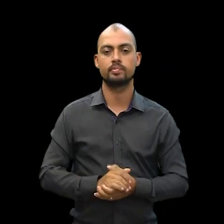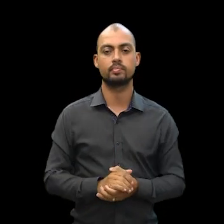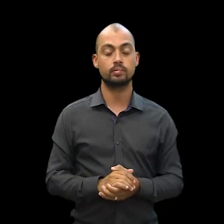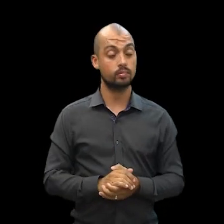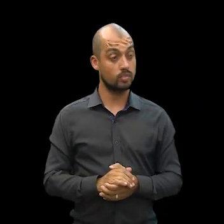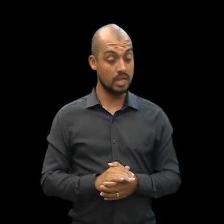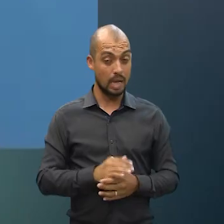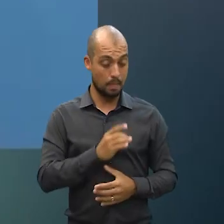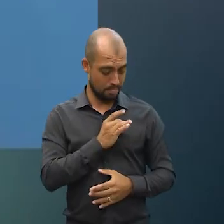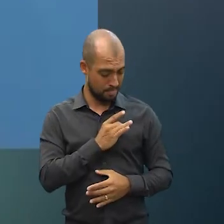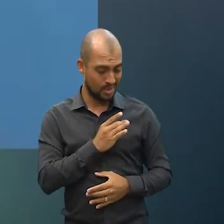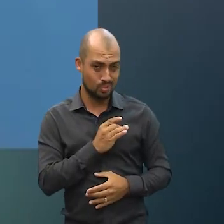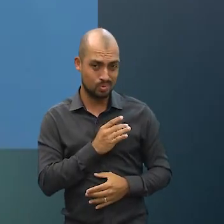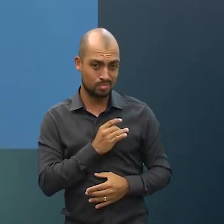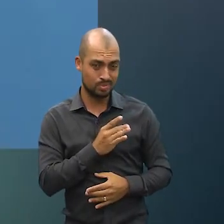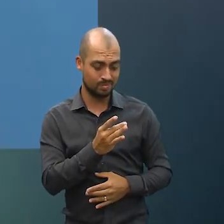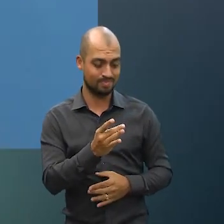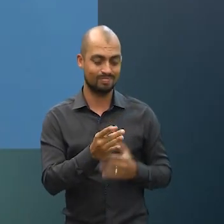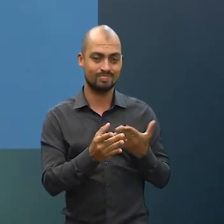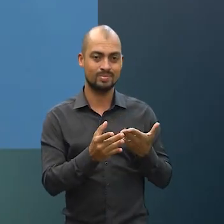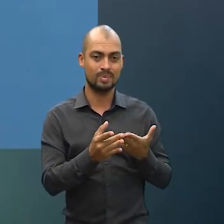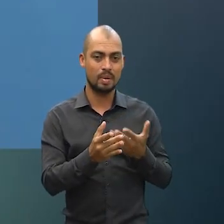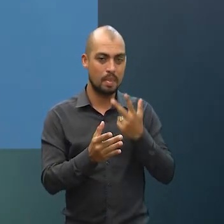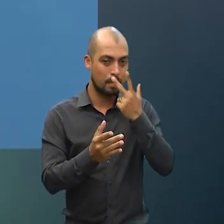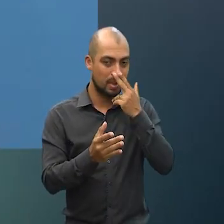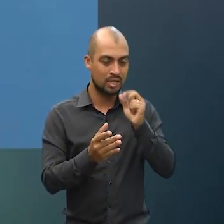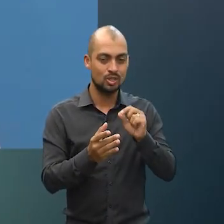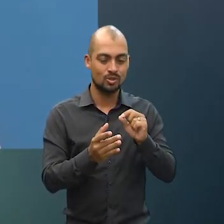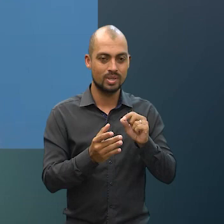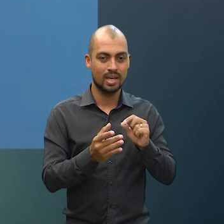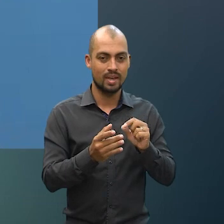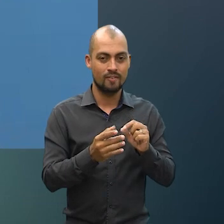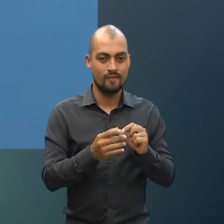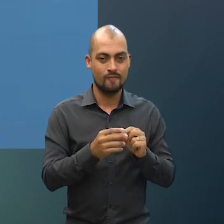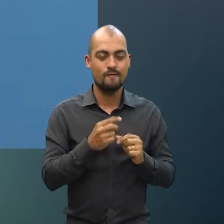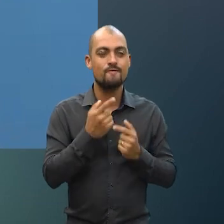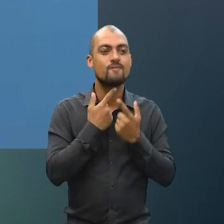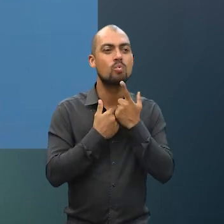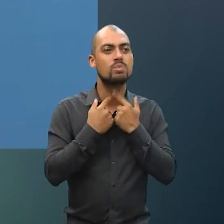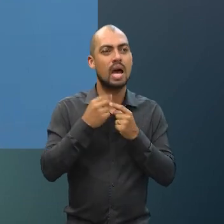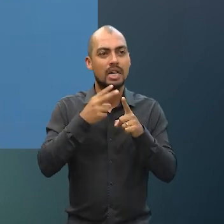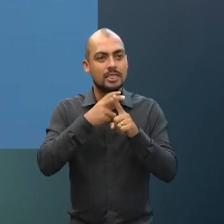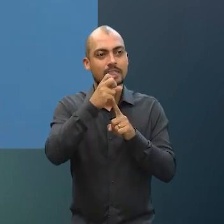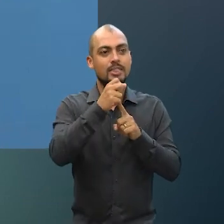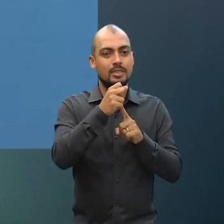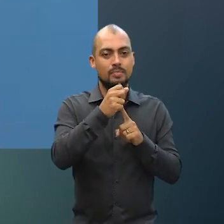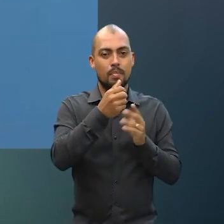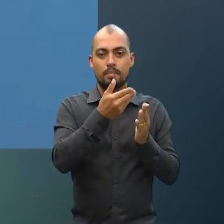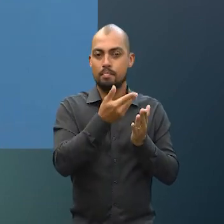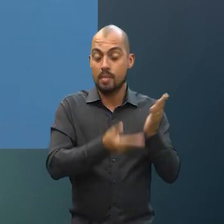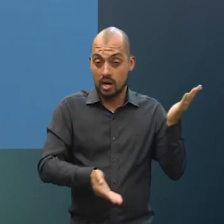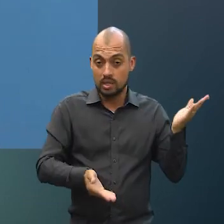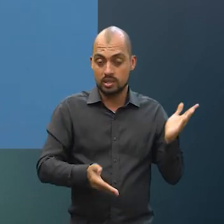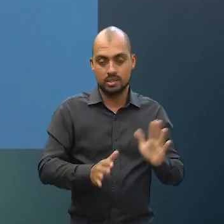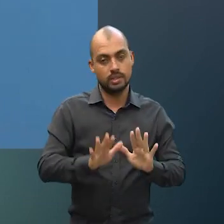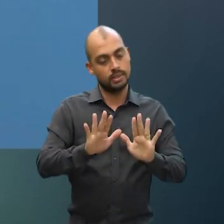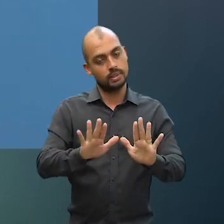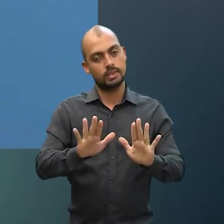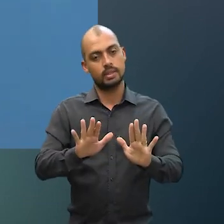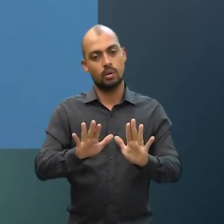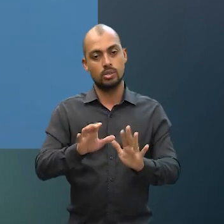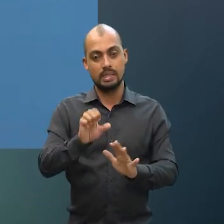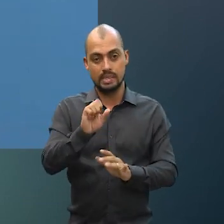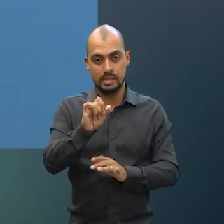Porque o medo faz você perder a vontade de ganhar, né? Então, esse é o primeiro momento. Se